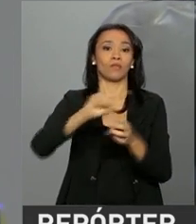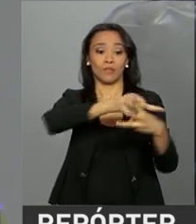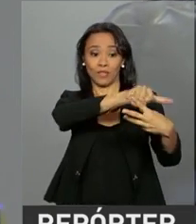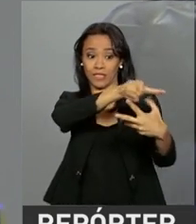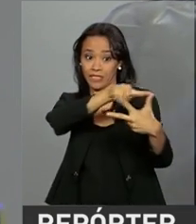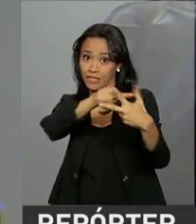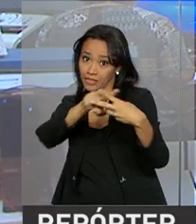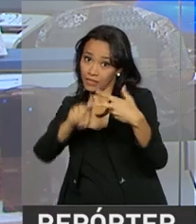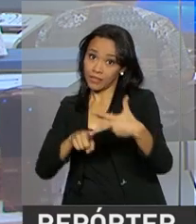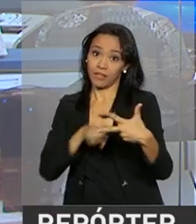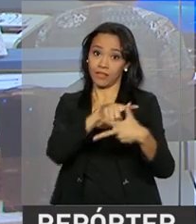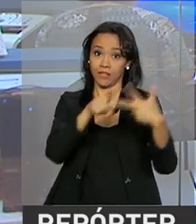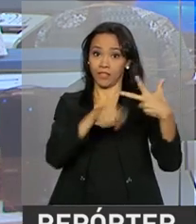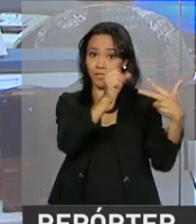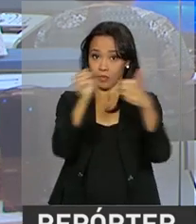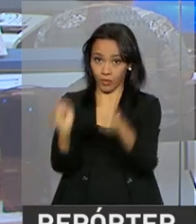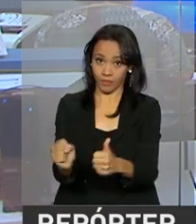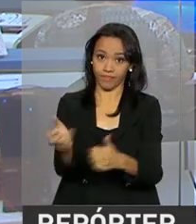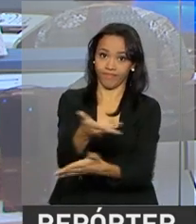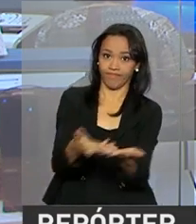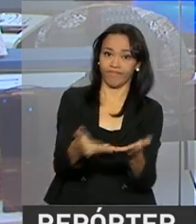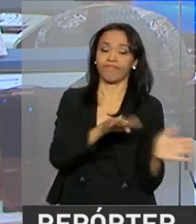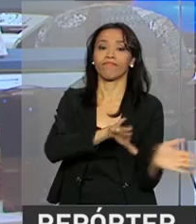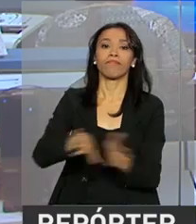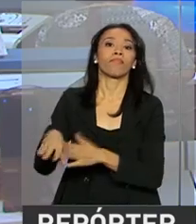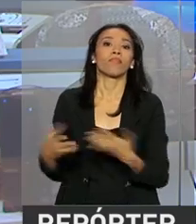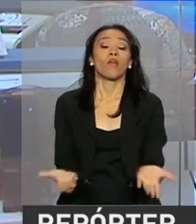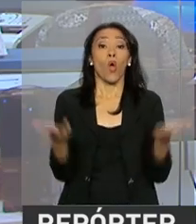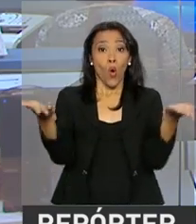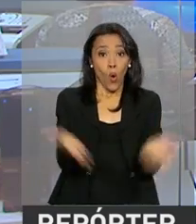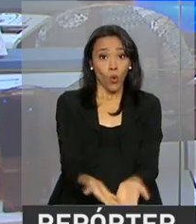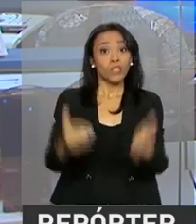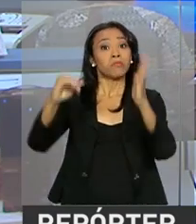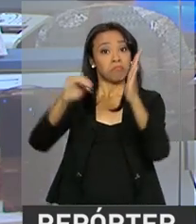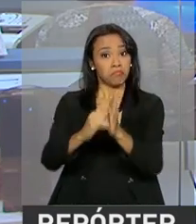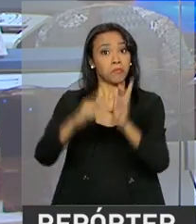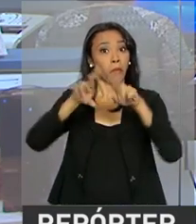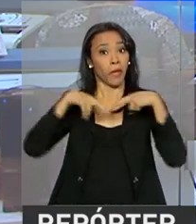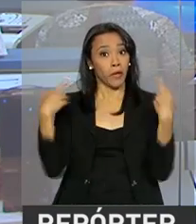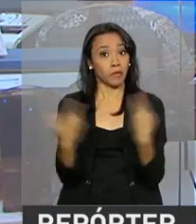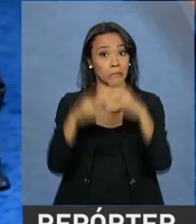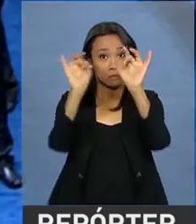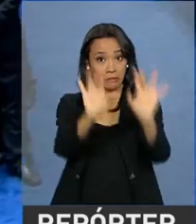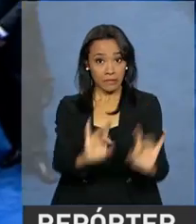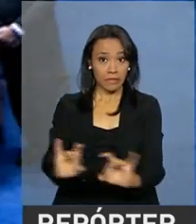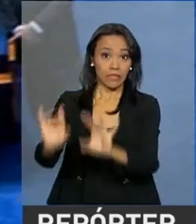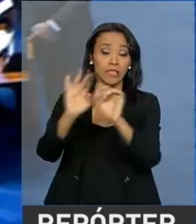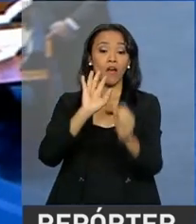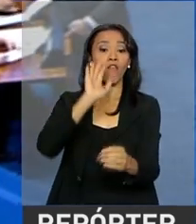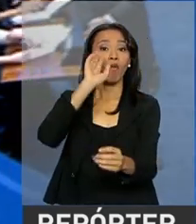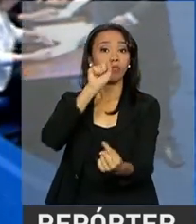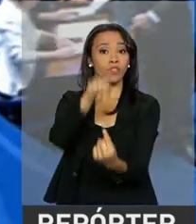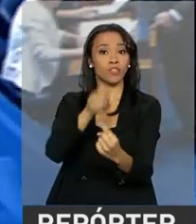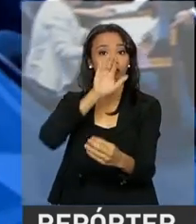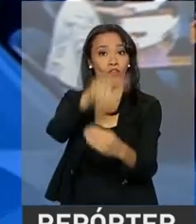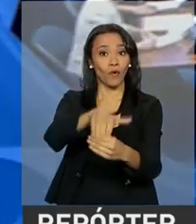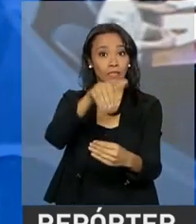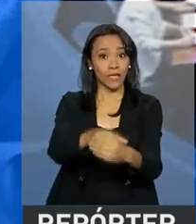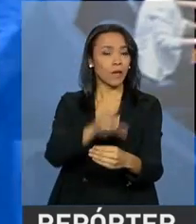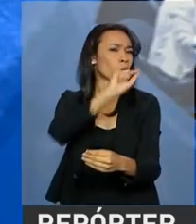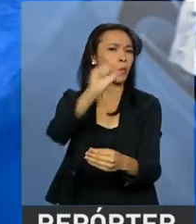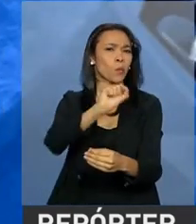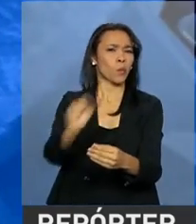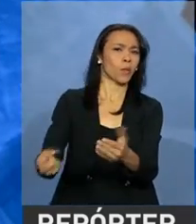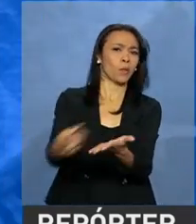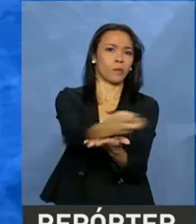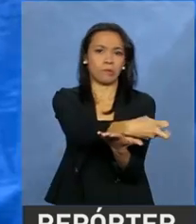República Brasileira. O Senado realiza hoje sessão extraordinária para votar o parecer da Comissão Especial do impeachment,